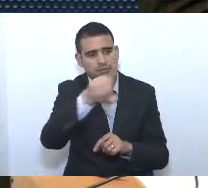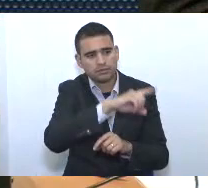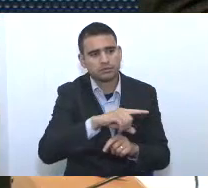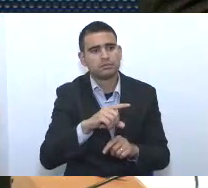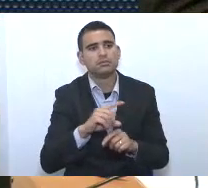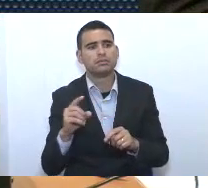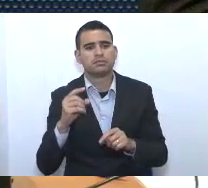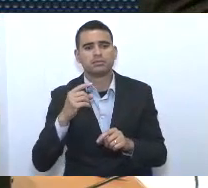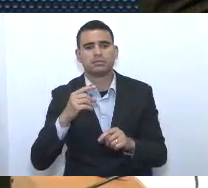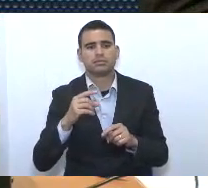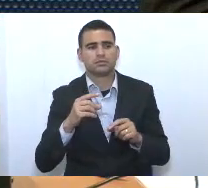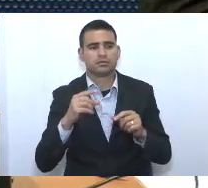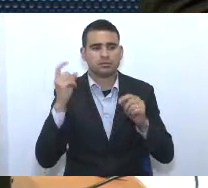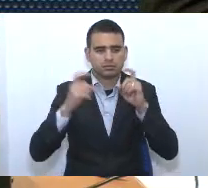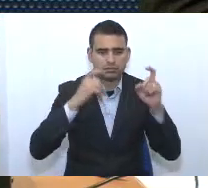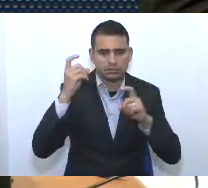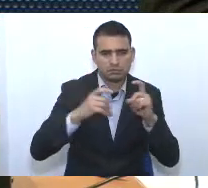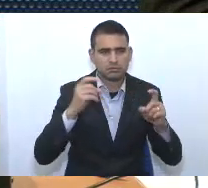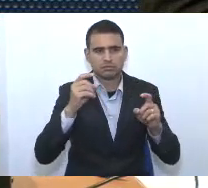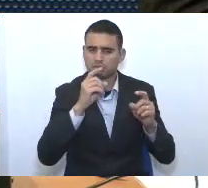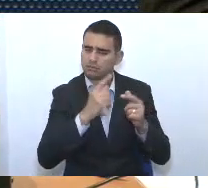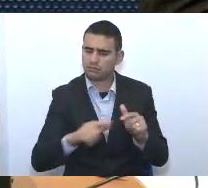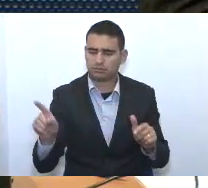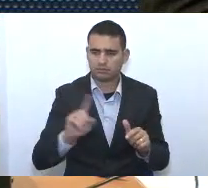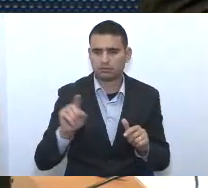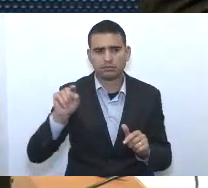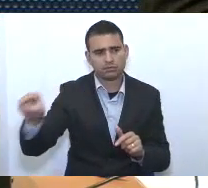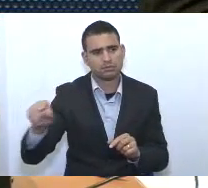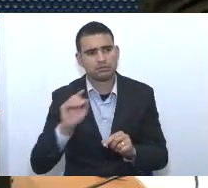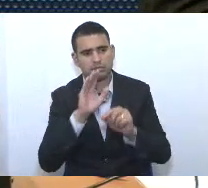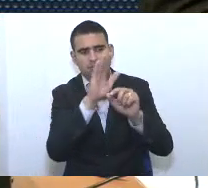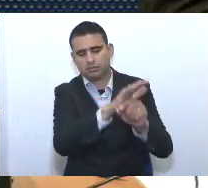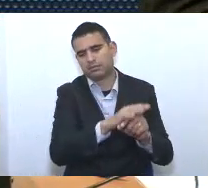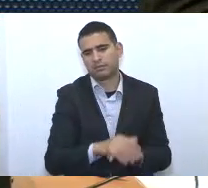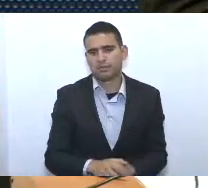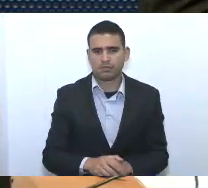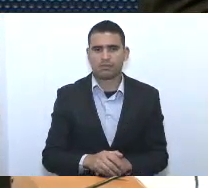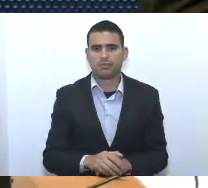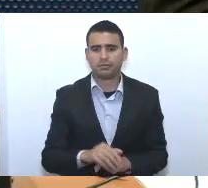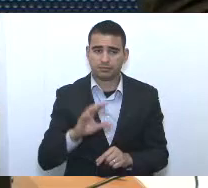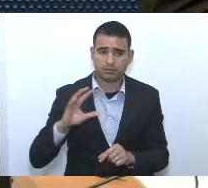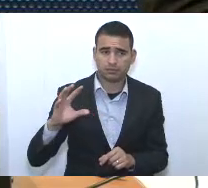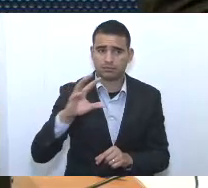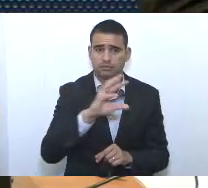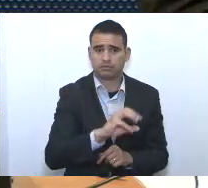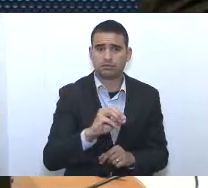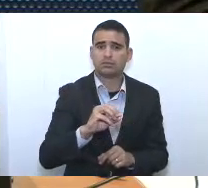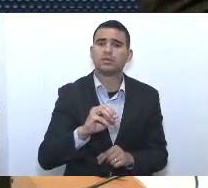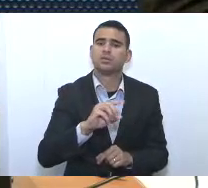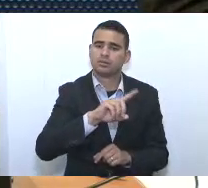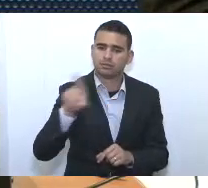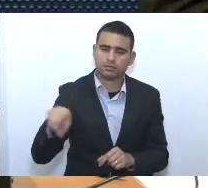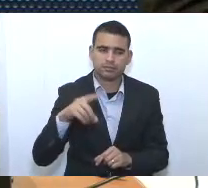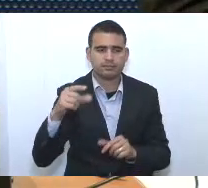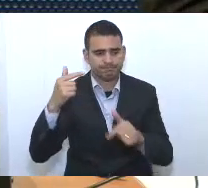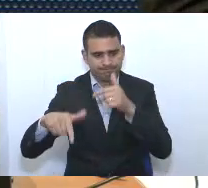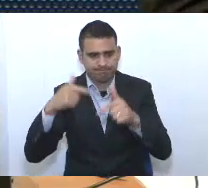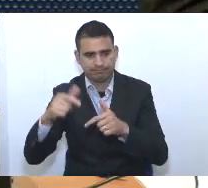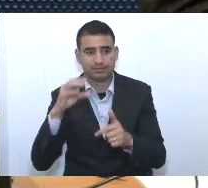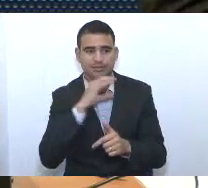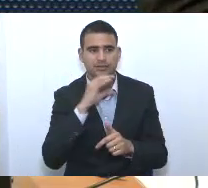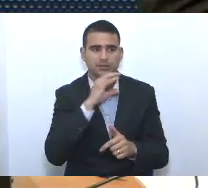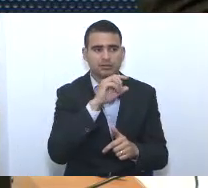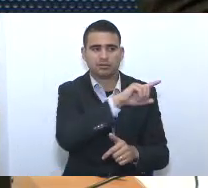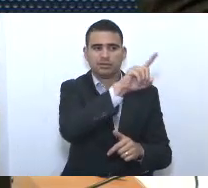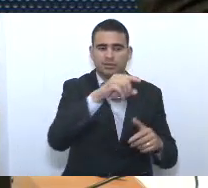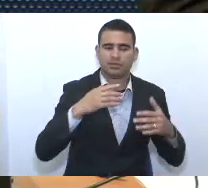Judiciário e Eleitoral, também o pronto atendimento às demandas governamentais. Tudo isso para dar agilidade e conforto